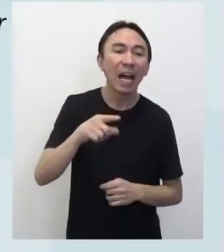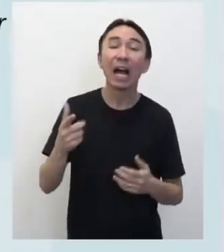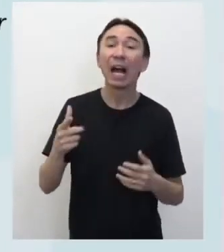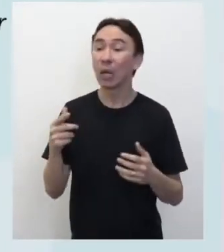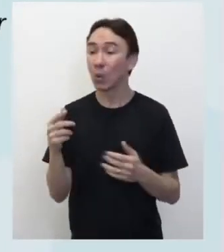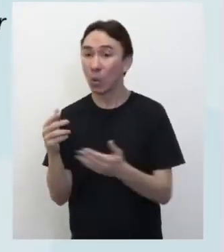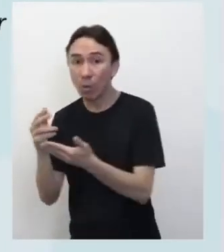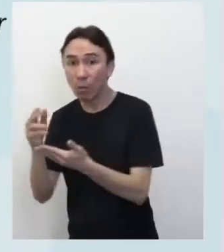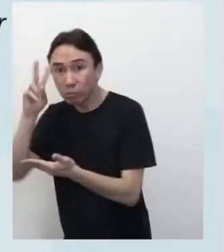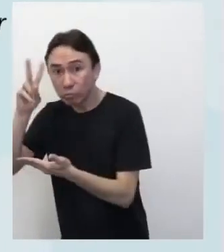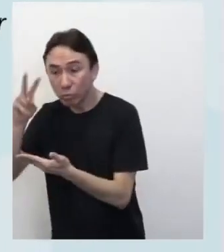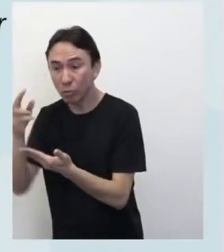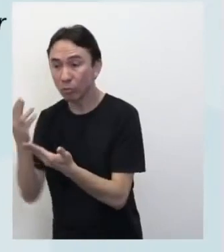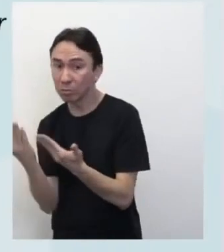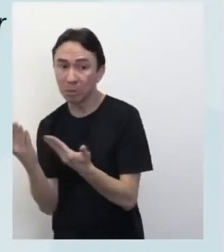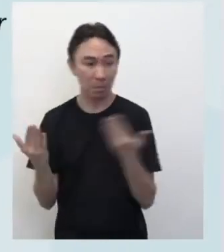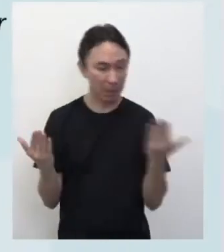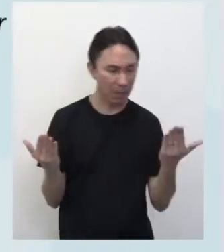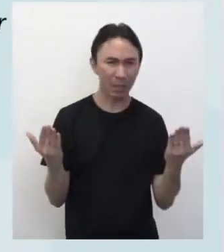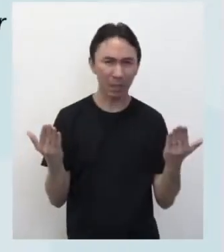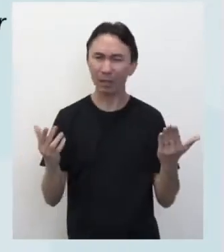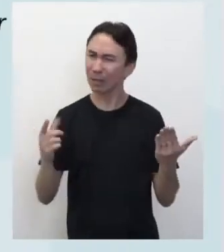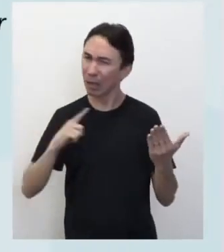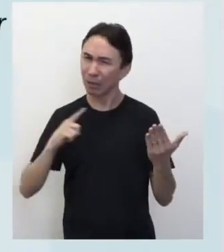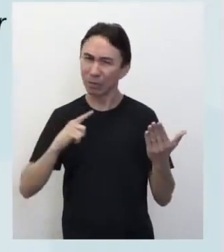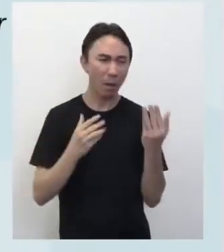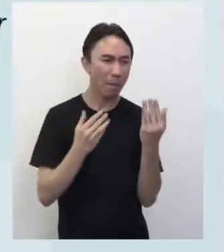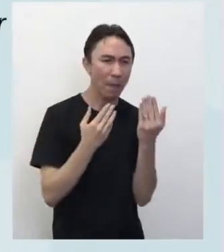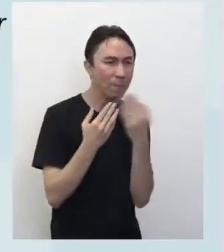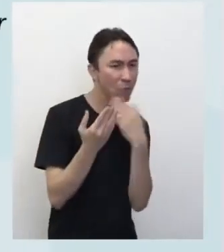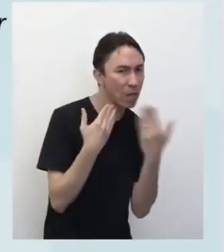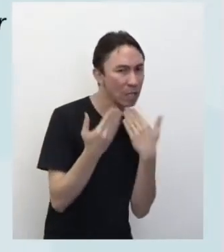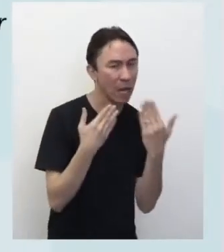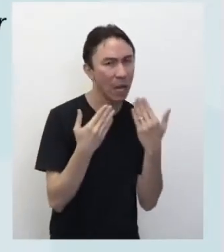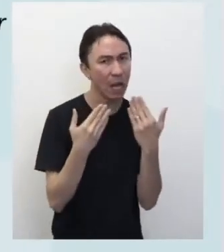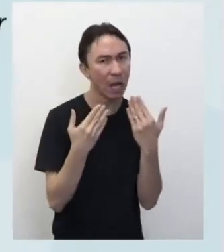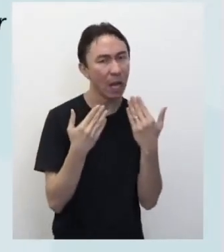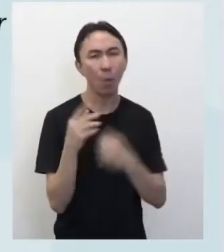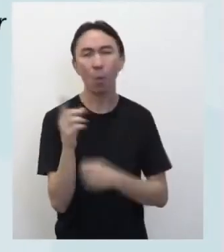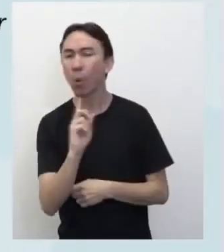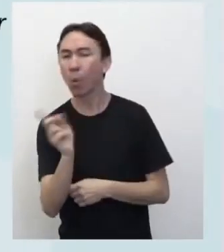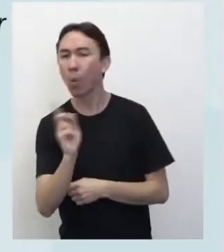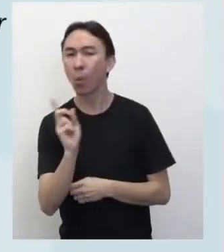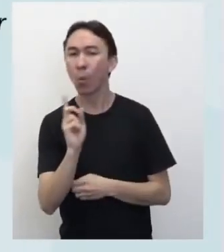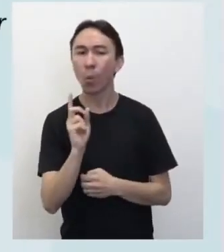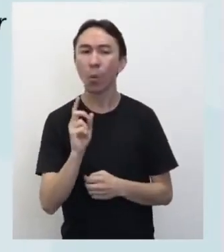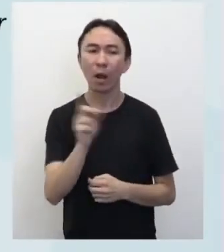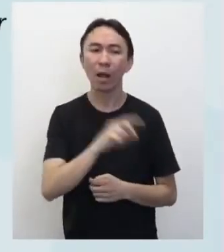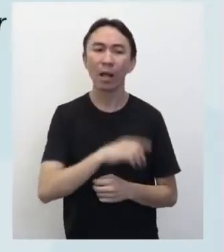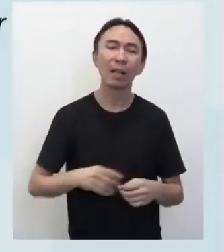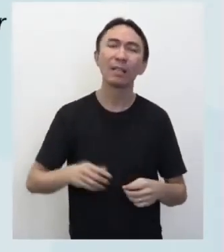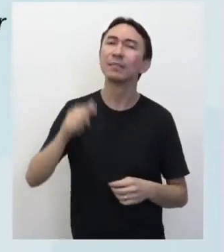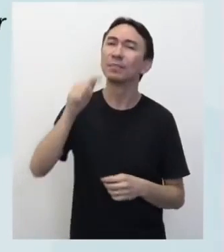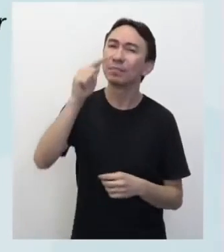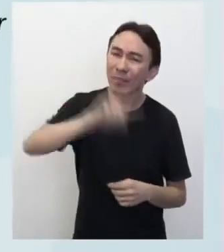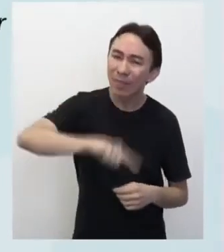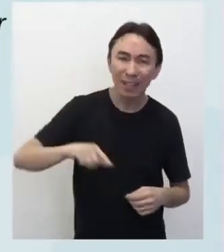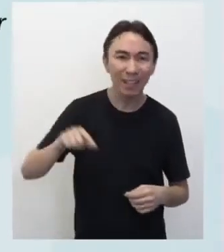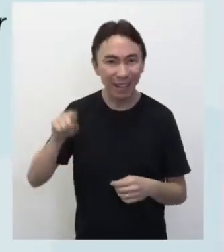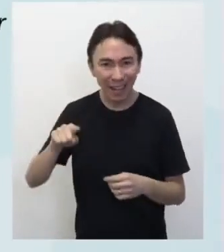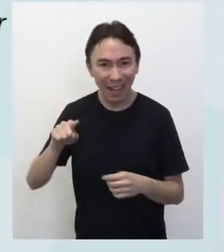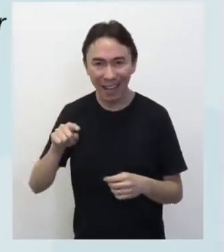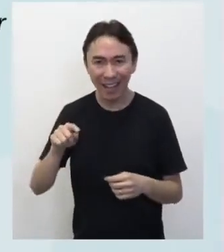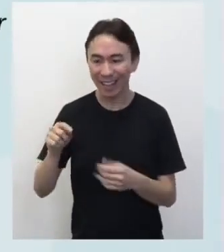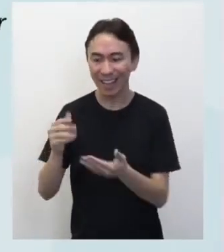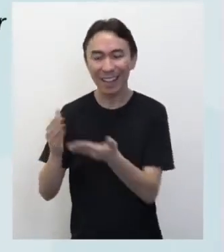dialogam entre si? Aonde? Em qual ponto? E, de certa forma, as 2 obras estão no crossover da Ana